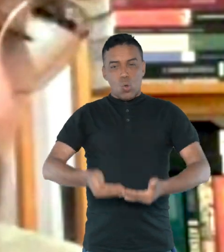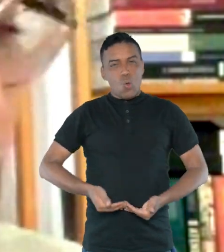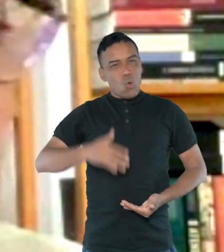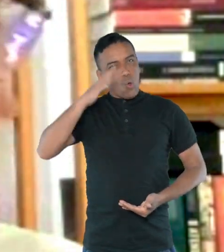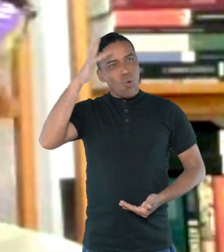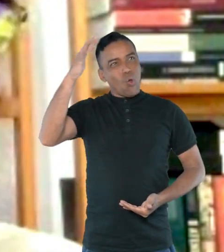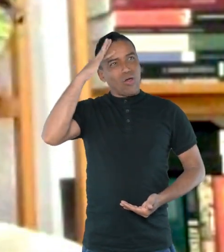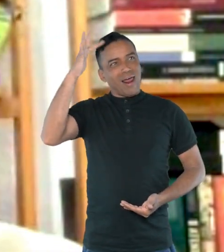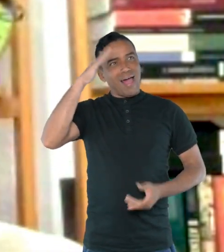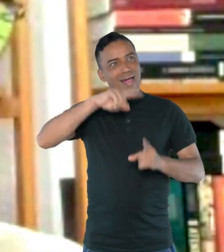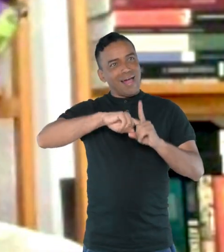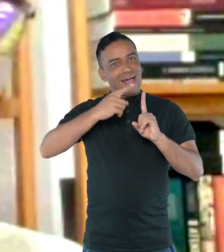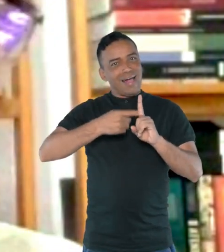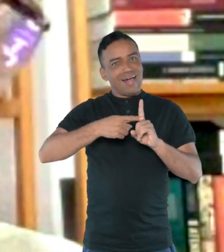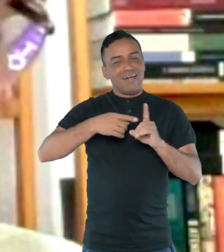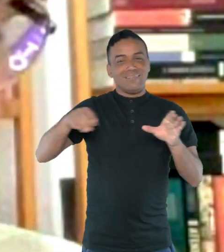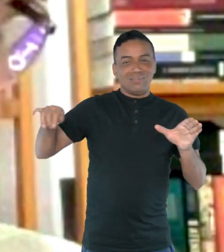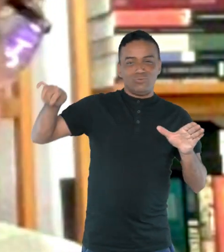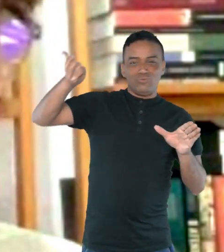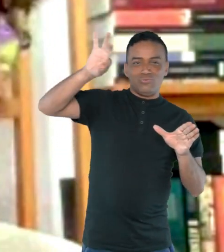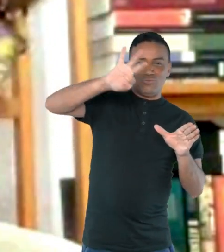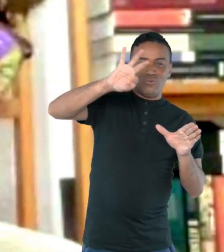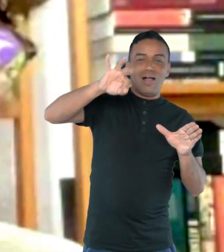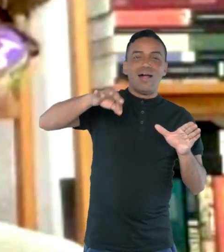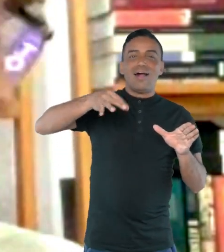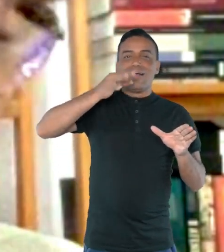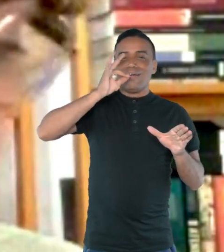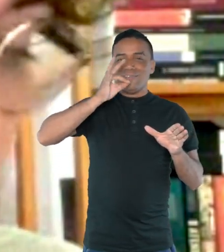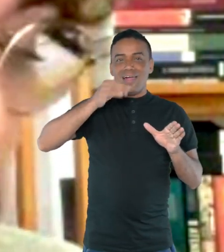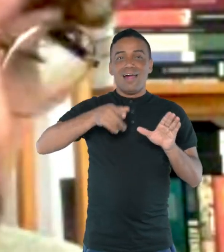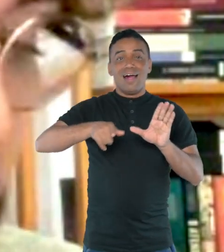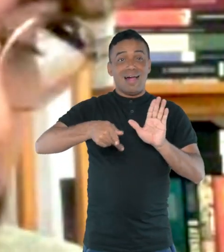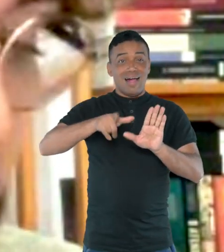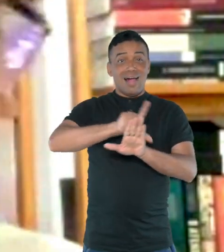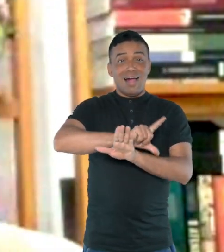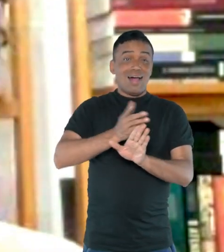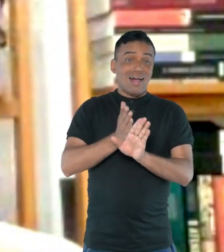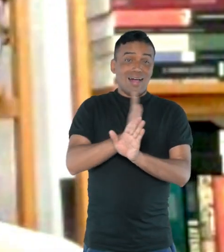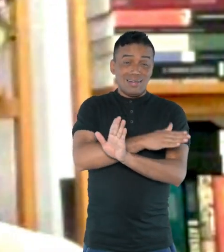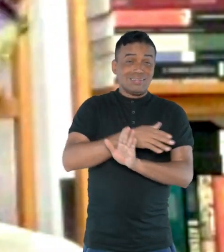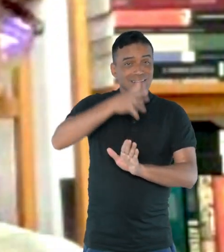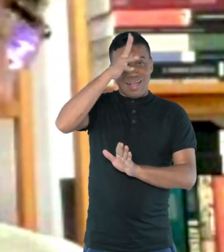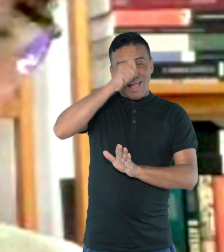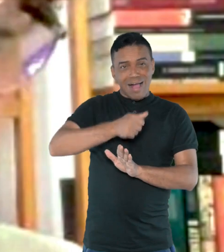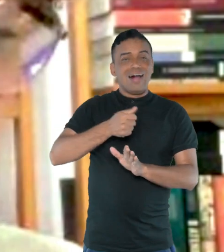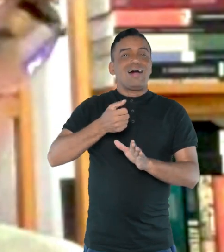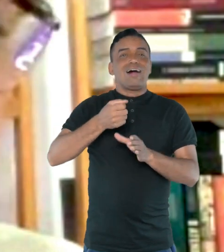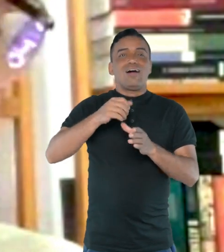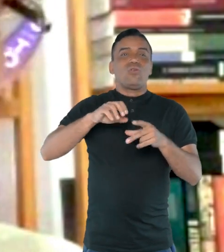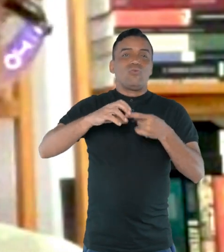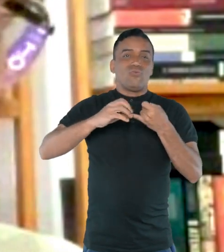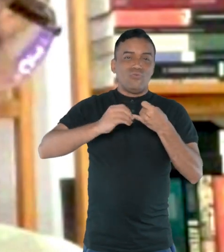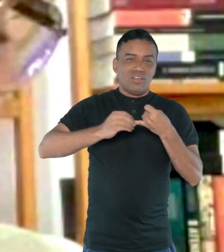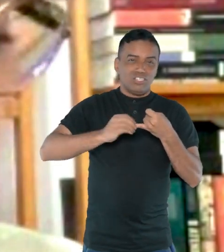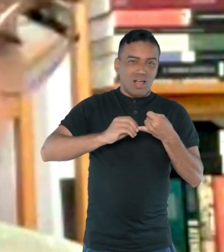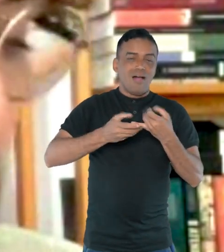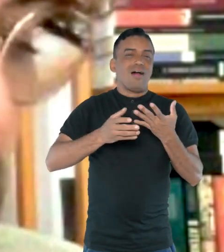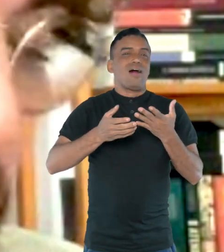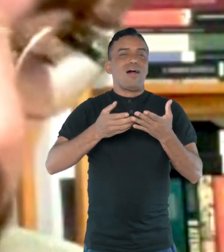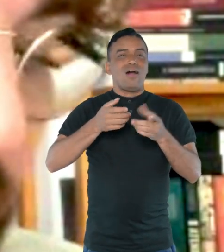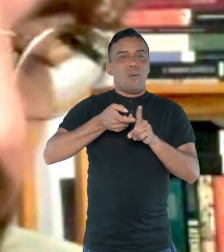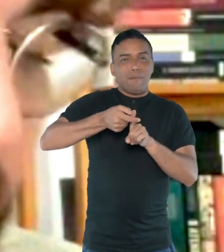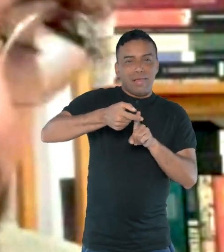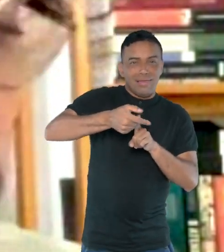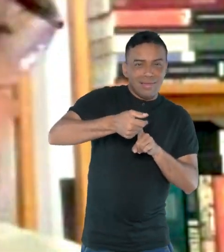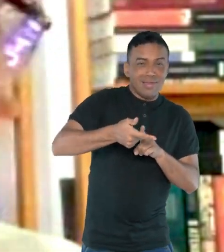filho, coando café antes do canto do galo, catando feijão, moendo milho, lutando na horta, ajeitando lenha no fogão, os